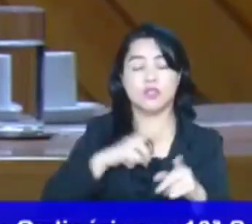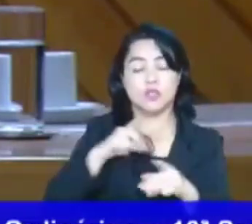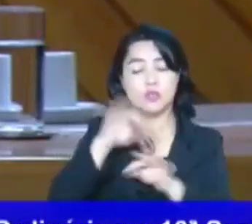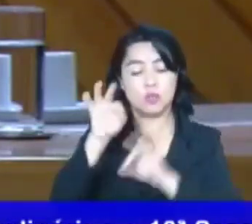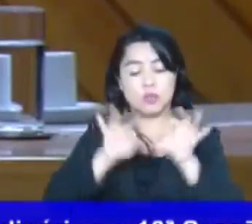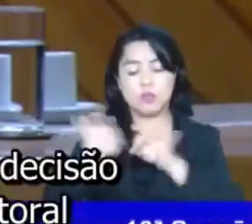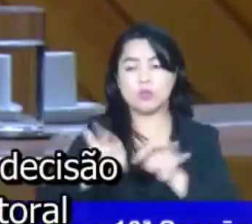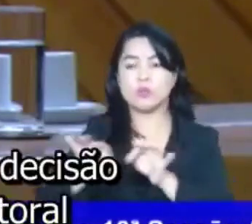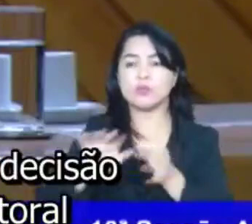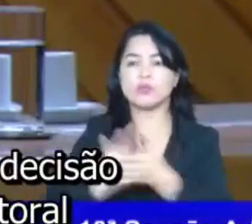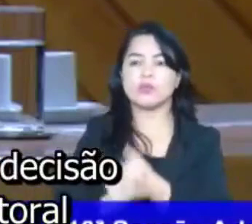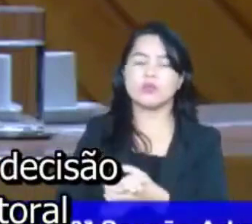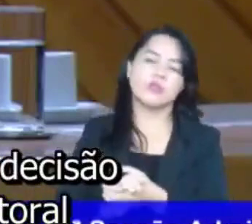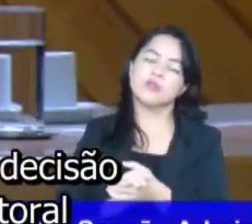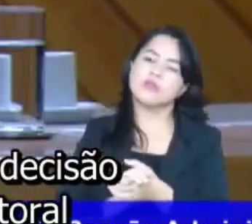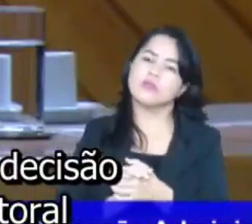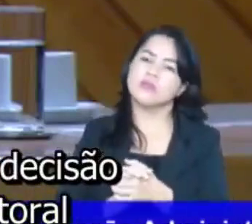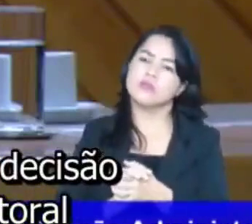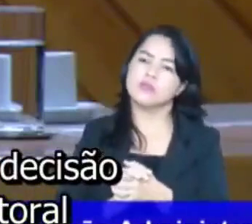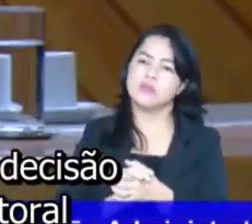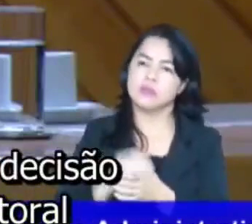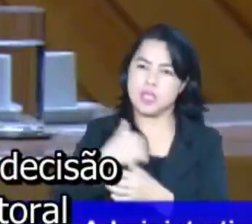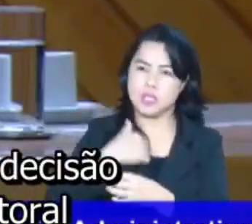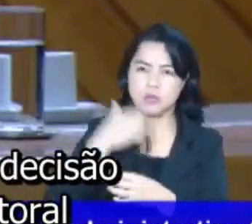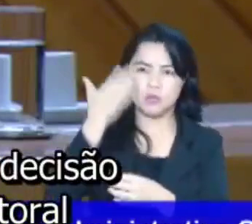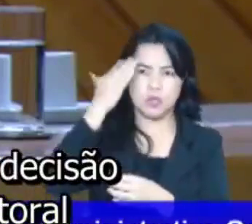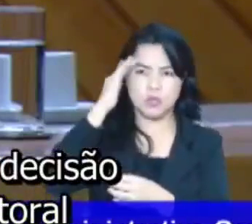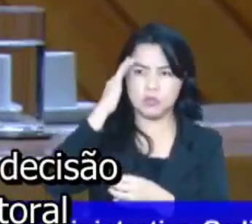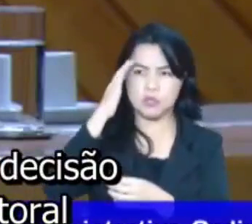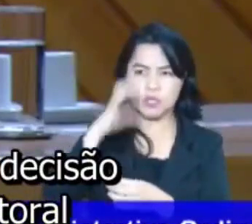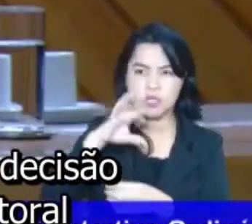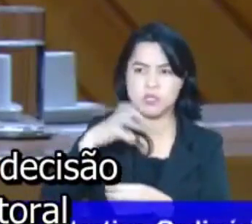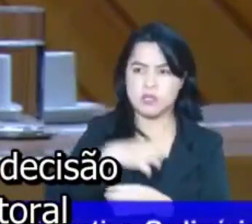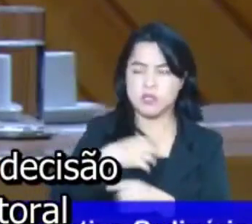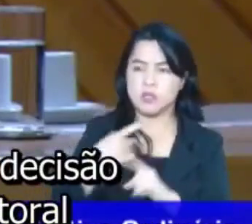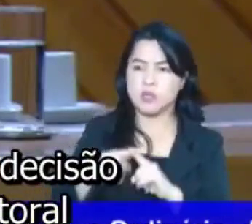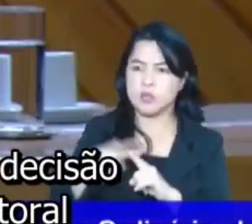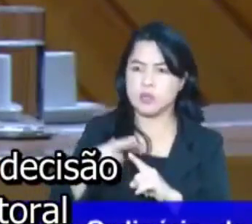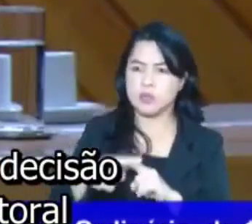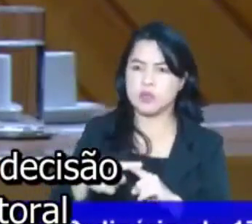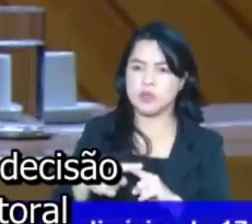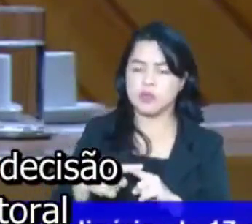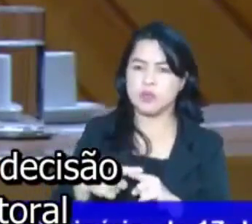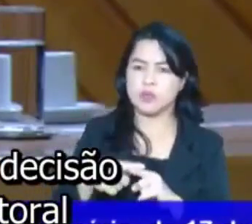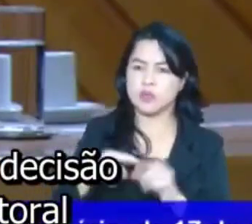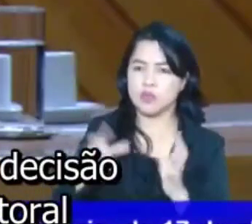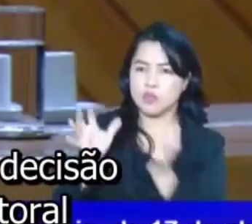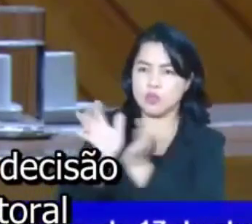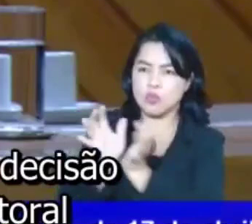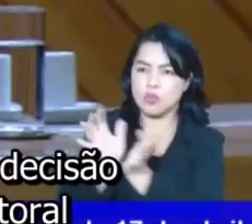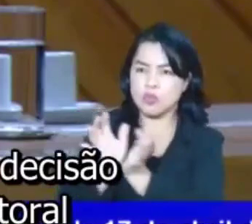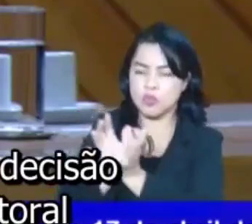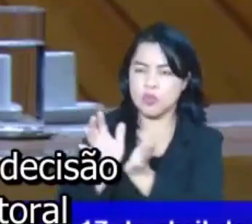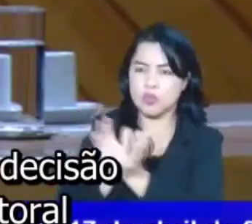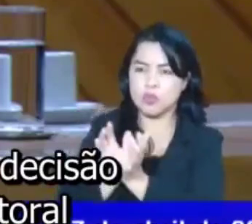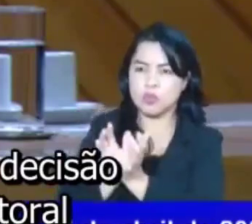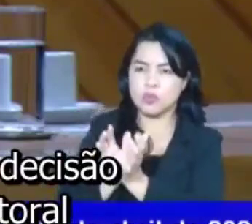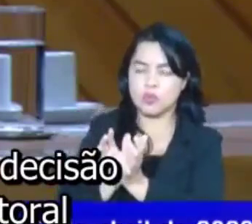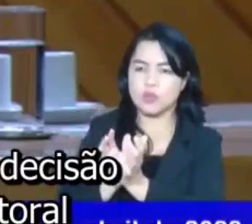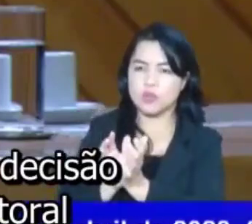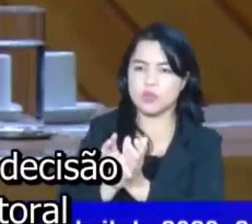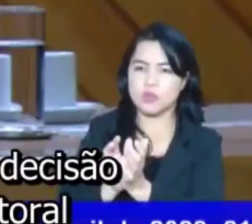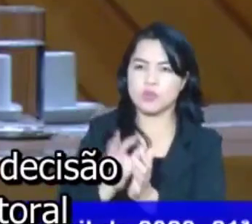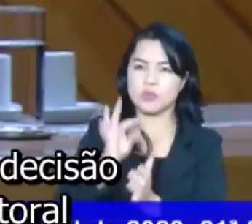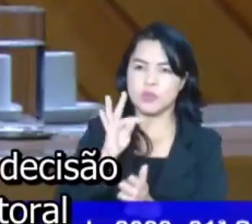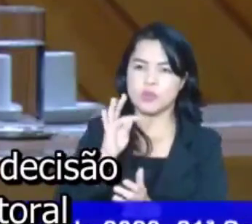fundamentado. Eu, então, não entendo dessa forma, até porque foi uma decisão colegiada por unanimidade do